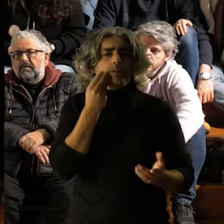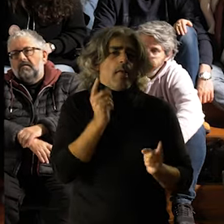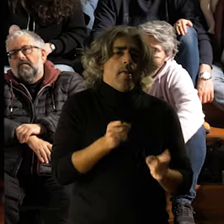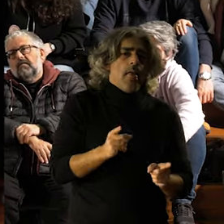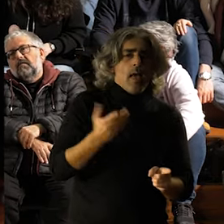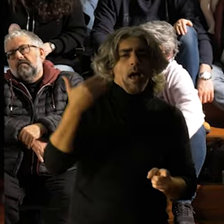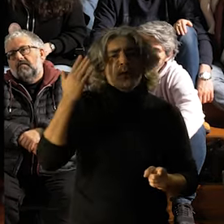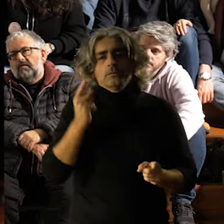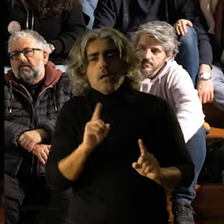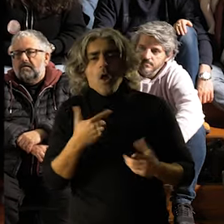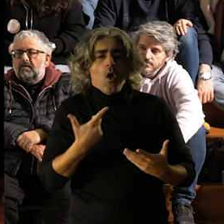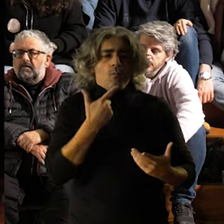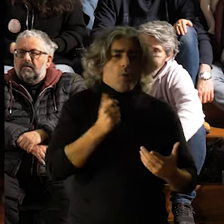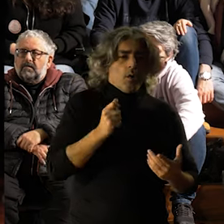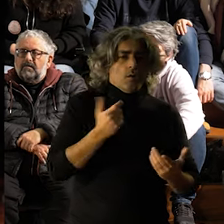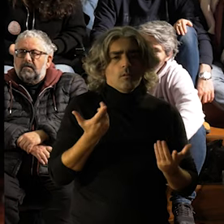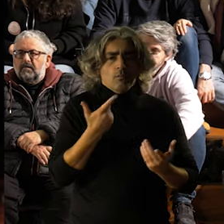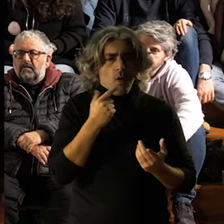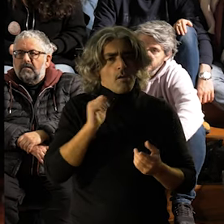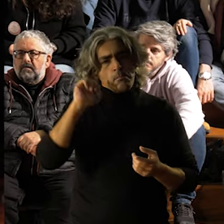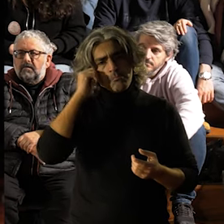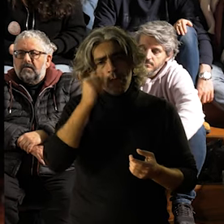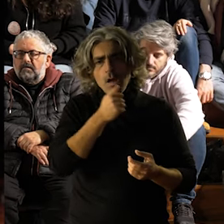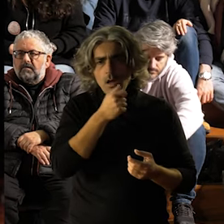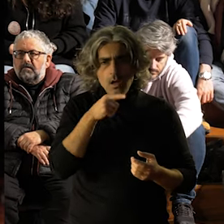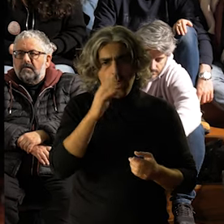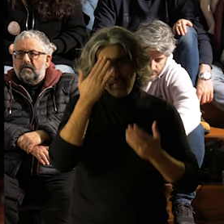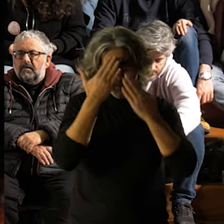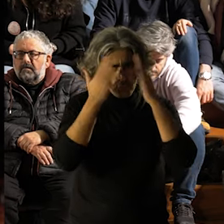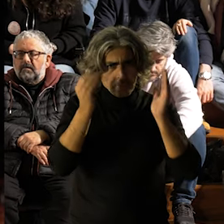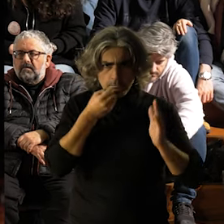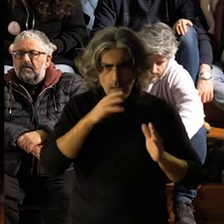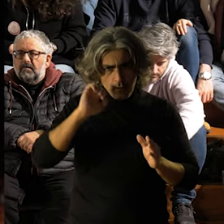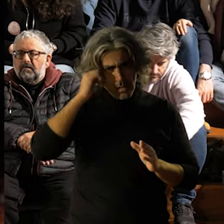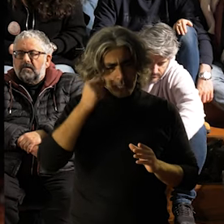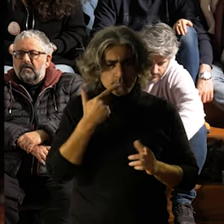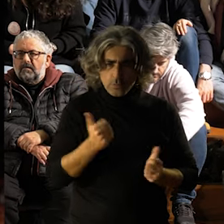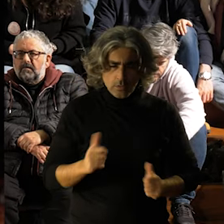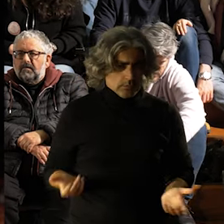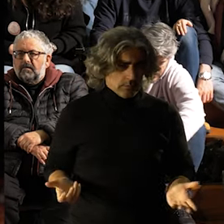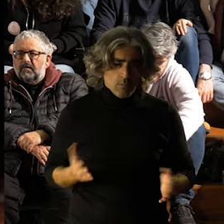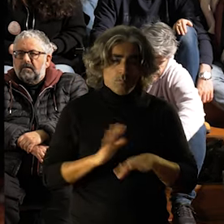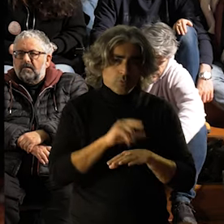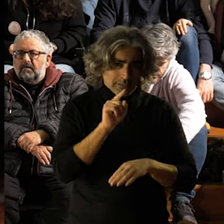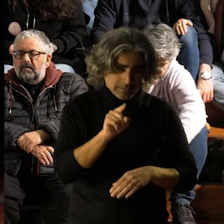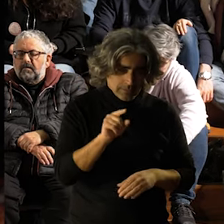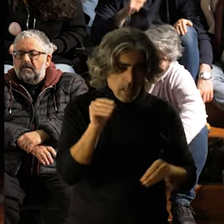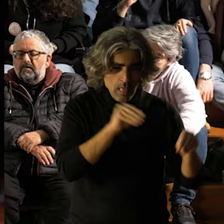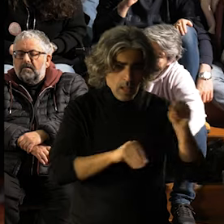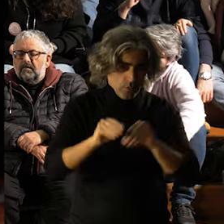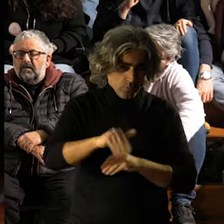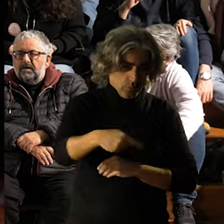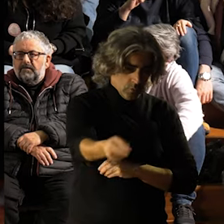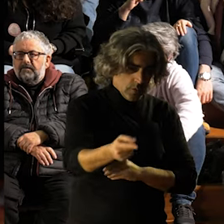e agora não pode ser, é condenar a democracia. E é por isso que nestas eleições o que nós